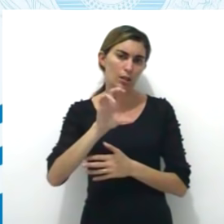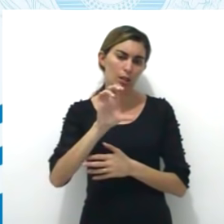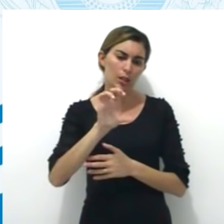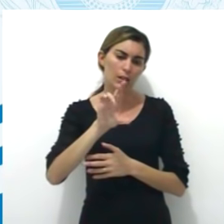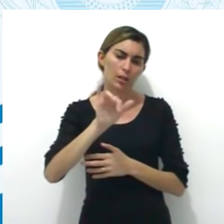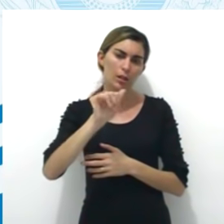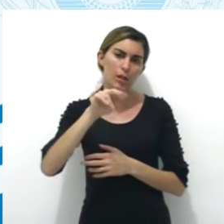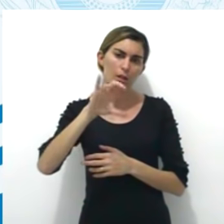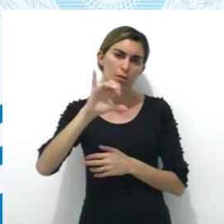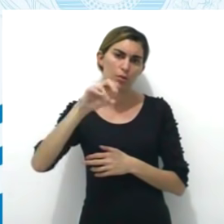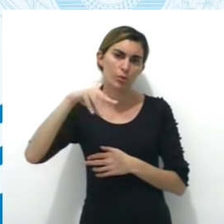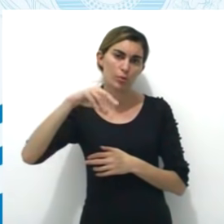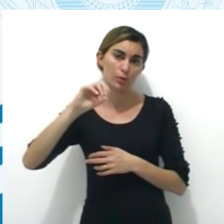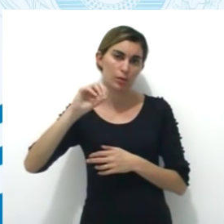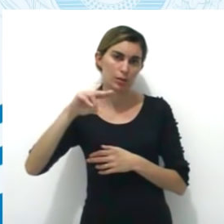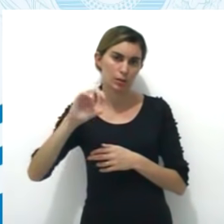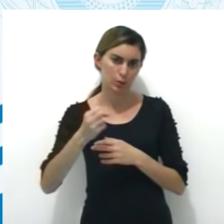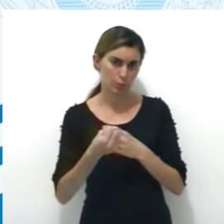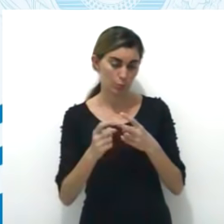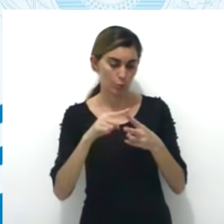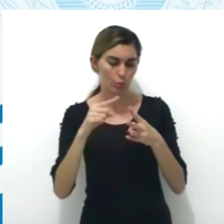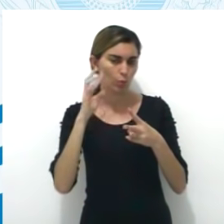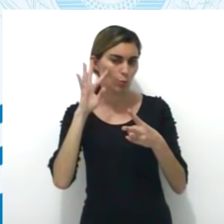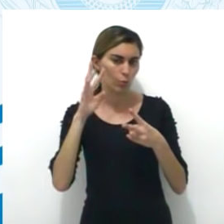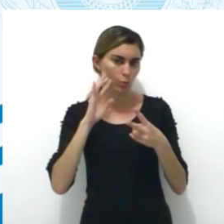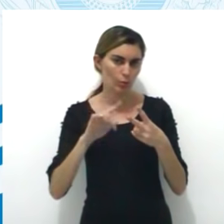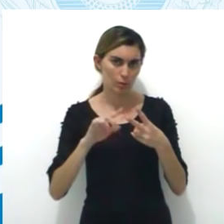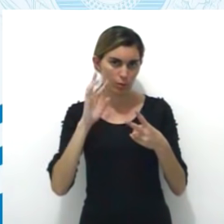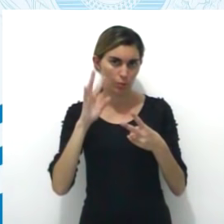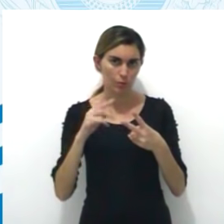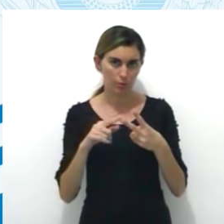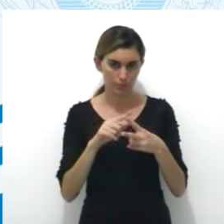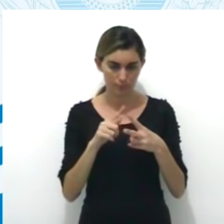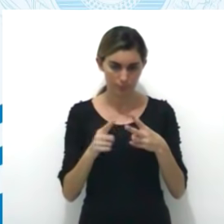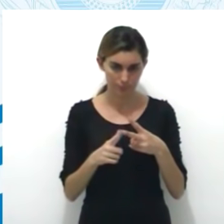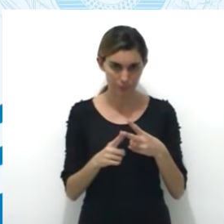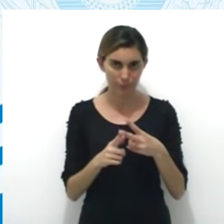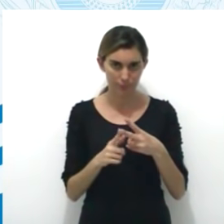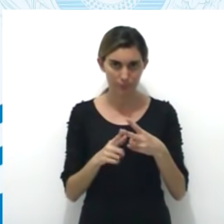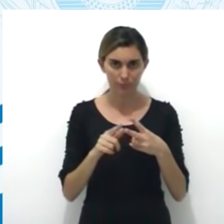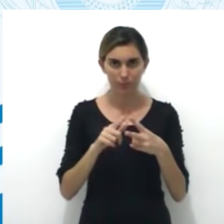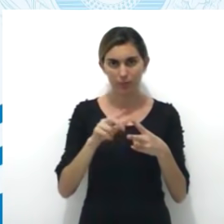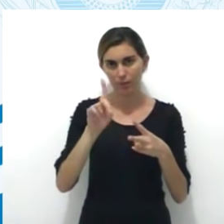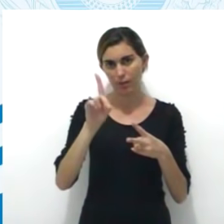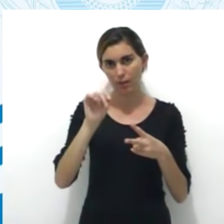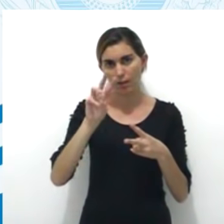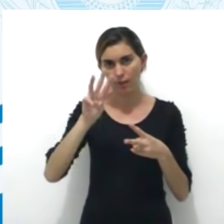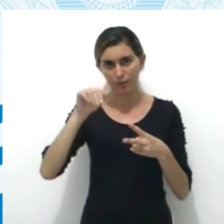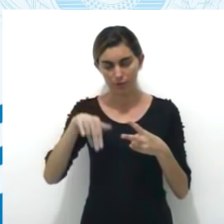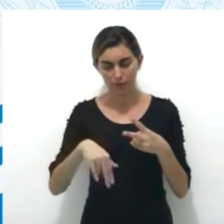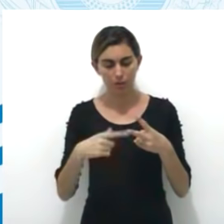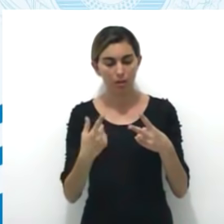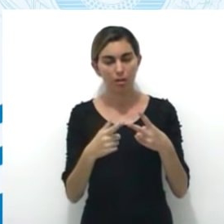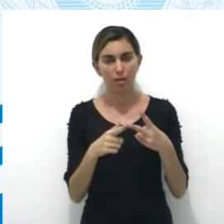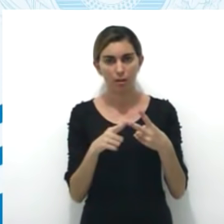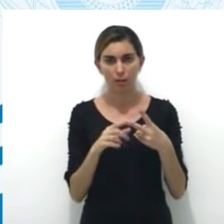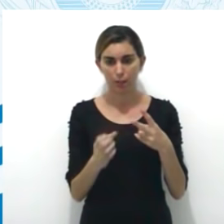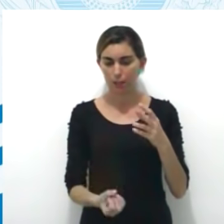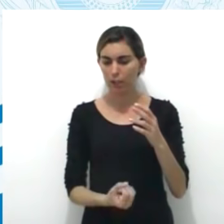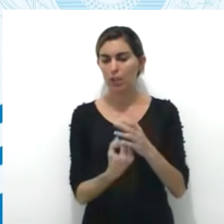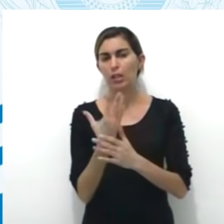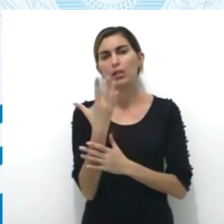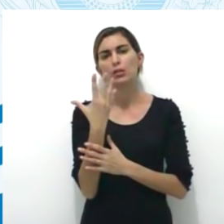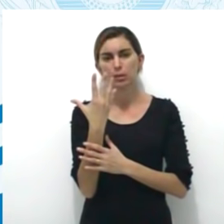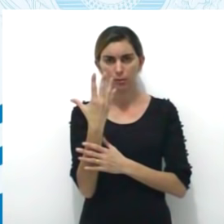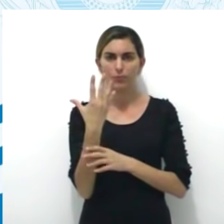Então, vejamos, eu tenho uma teoria baseada na evolução de Darwin e tenho uma teoria baseada